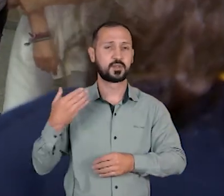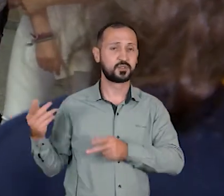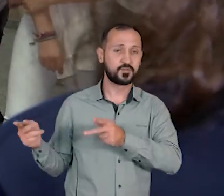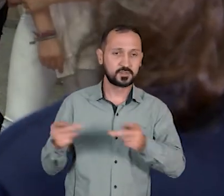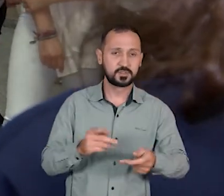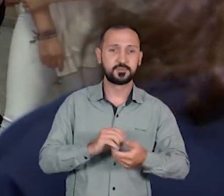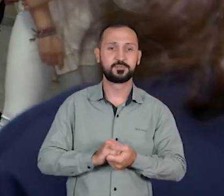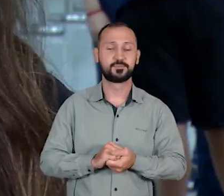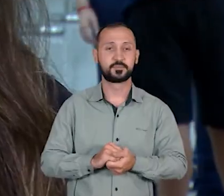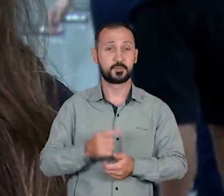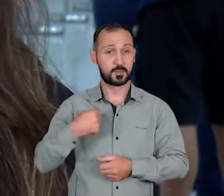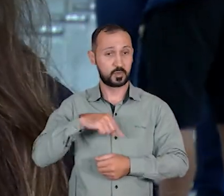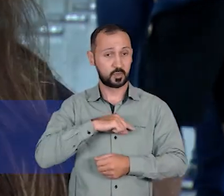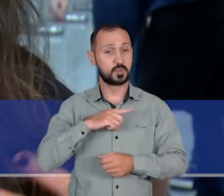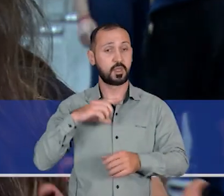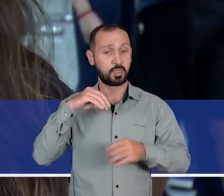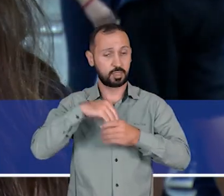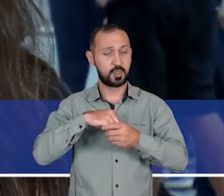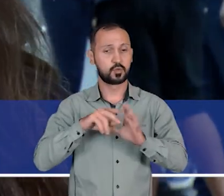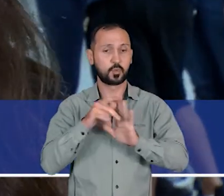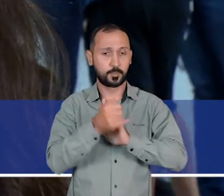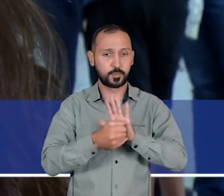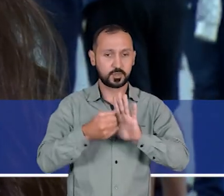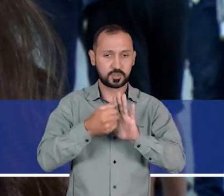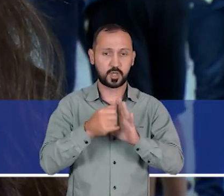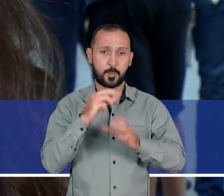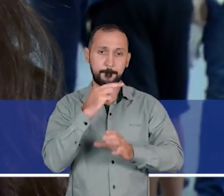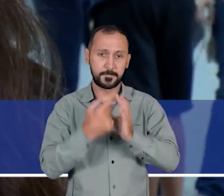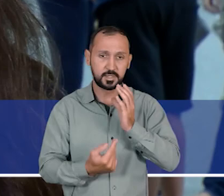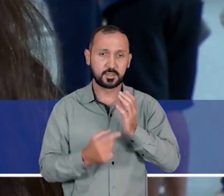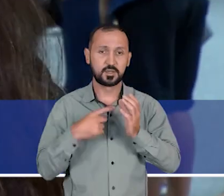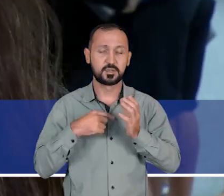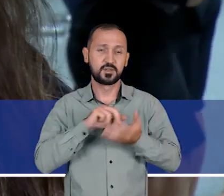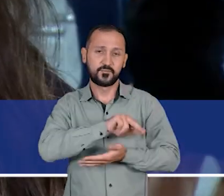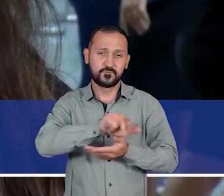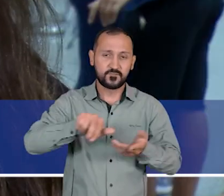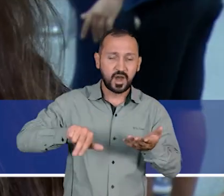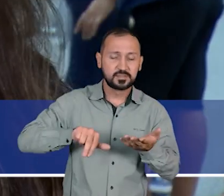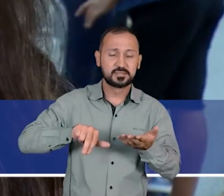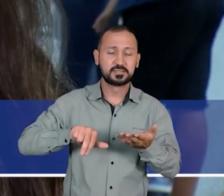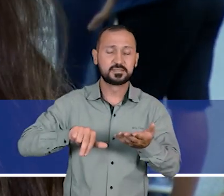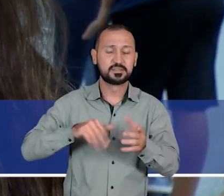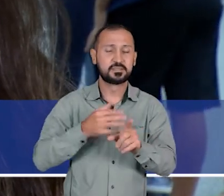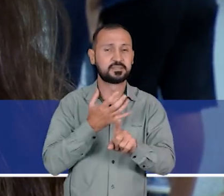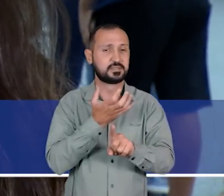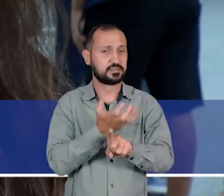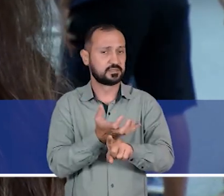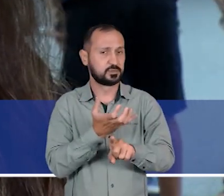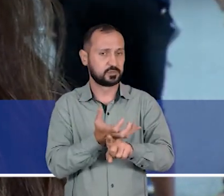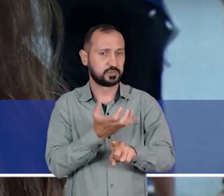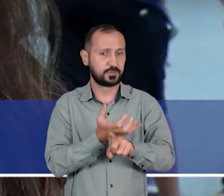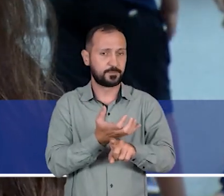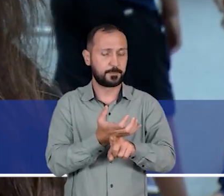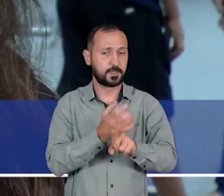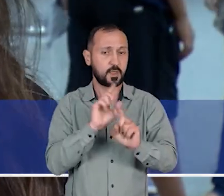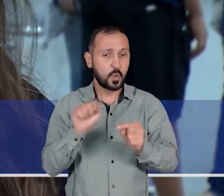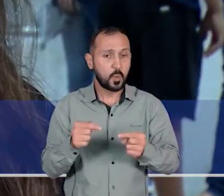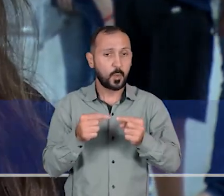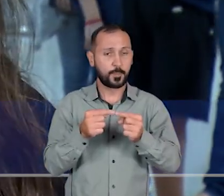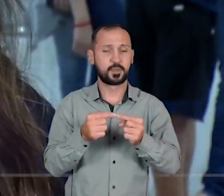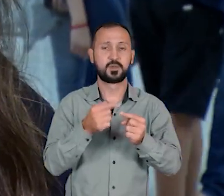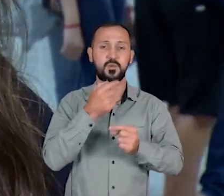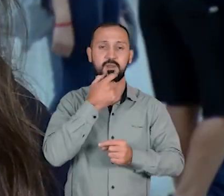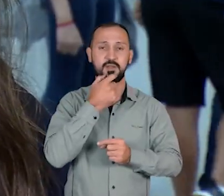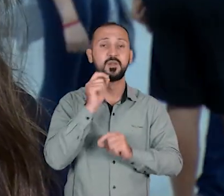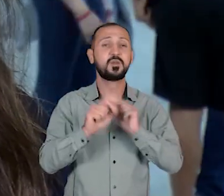importância da visita. A gente, dentro do projeto bilíngue, trabalha com várias matérias, né, relacionadas junto